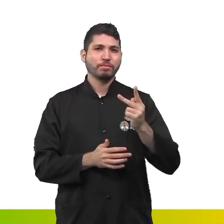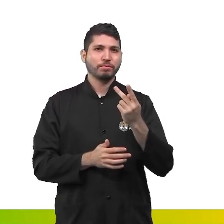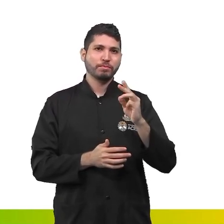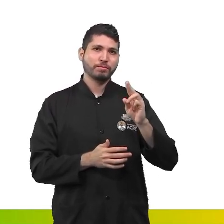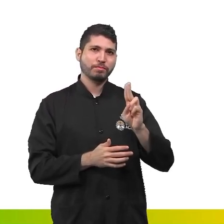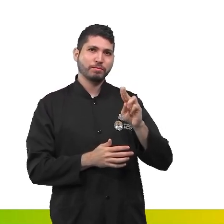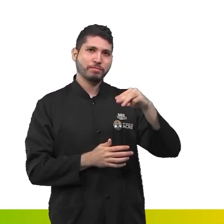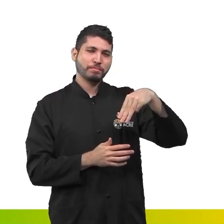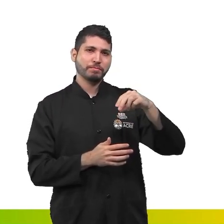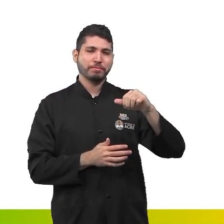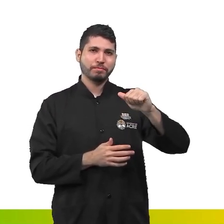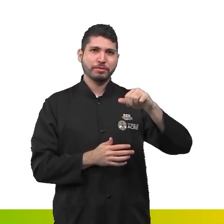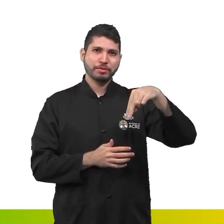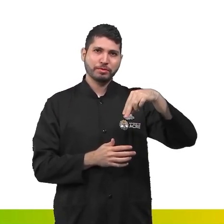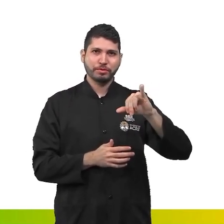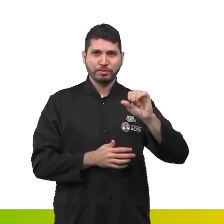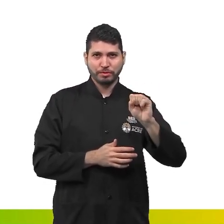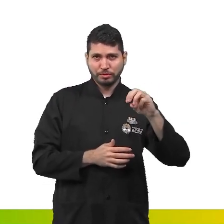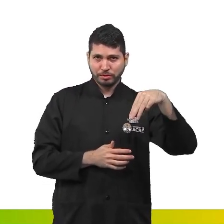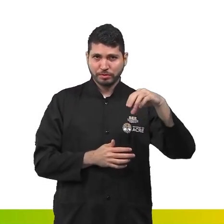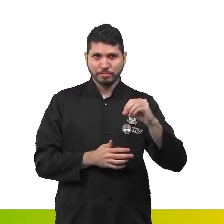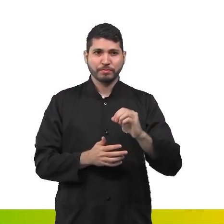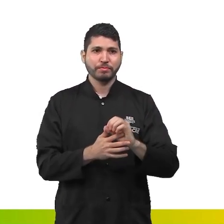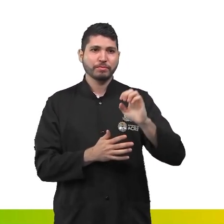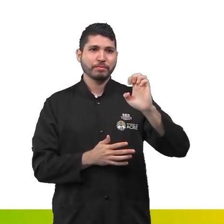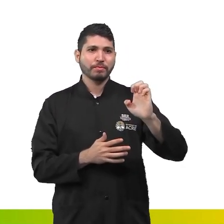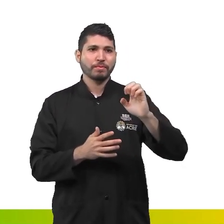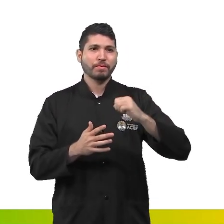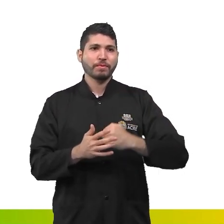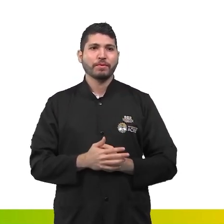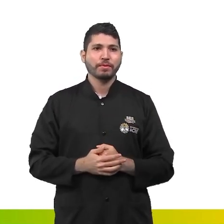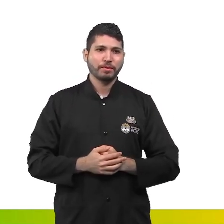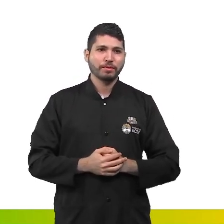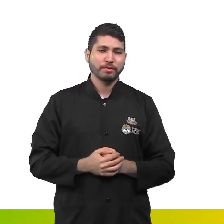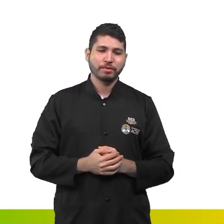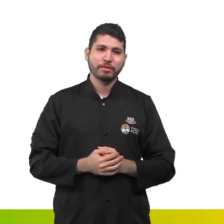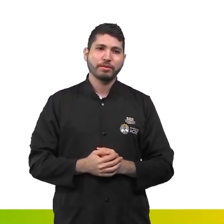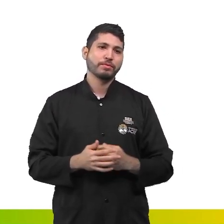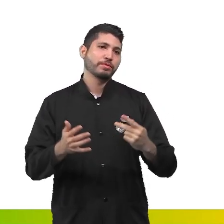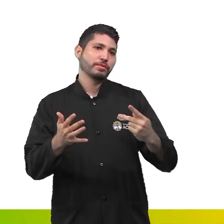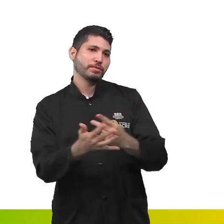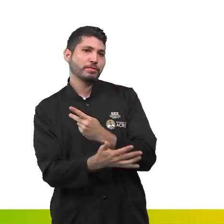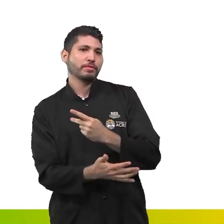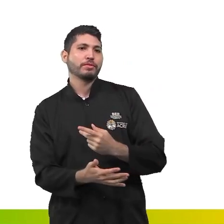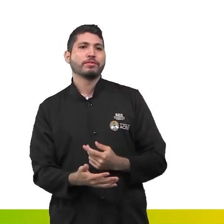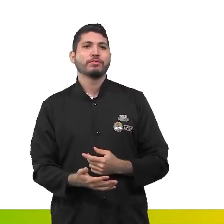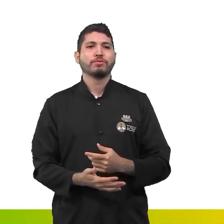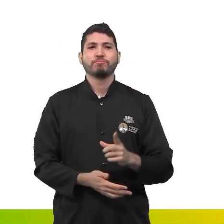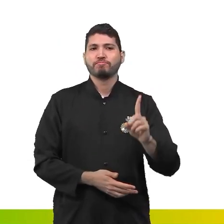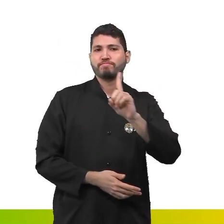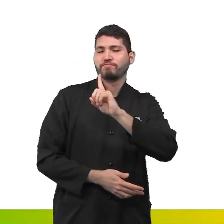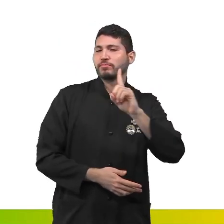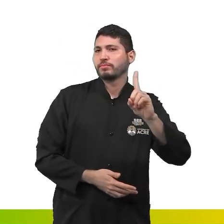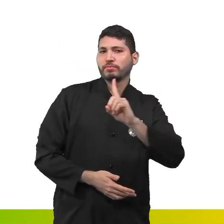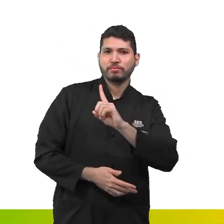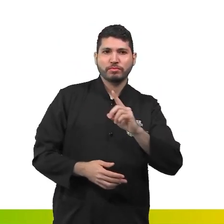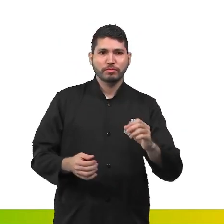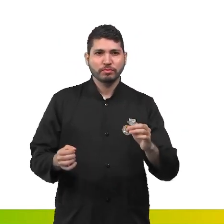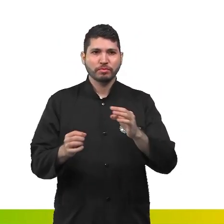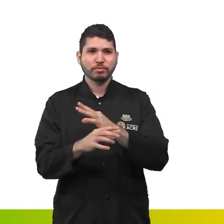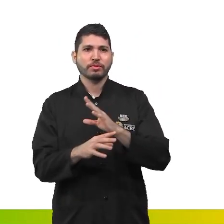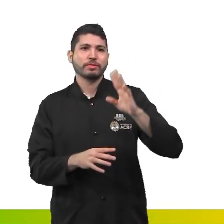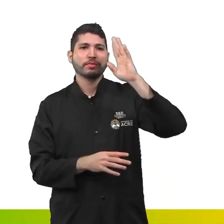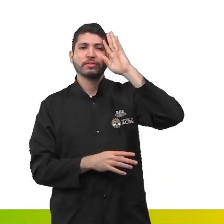Letra E. Resultou na rejeição completa das teorias geográficas